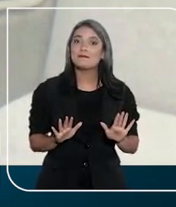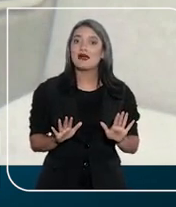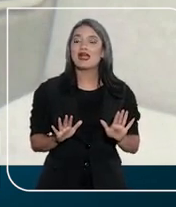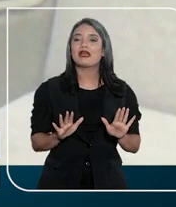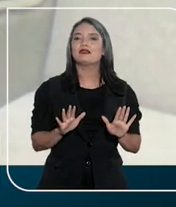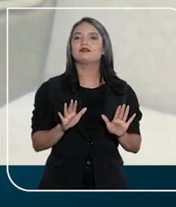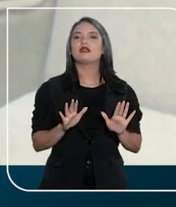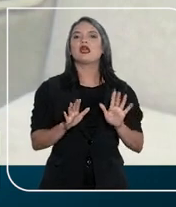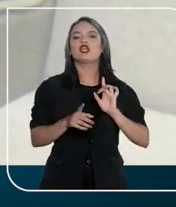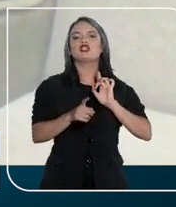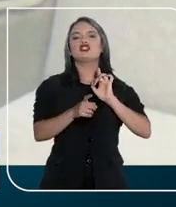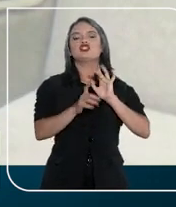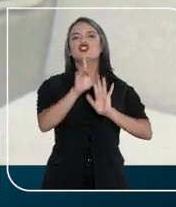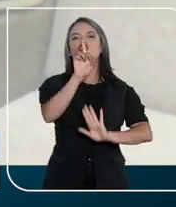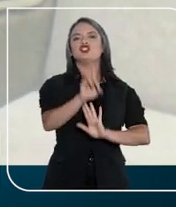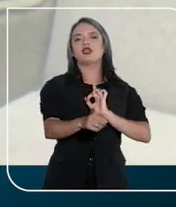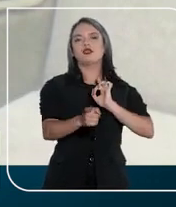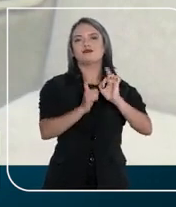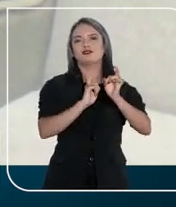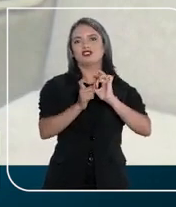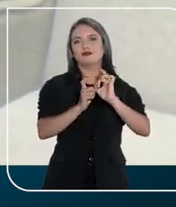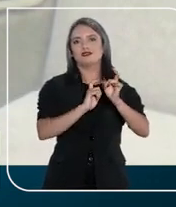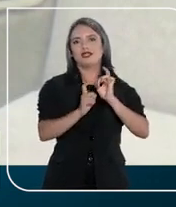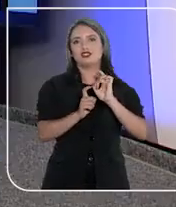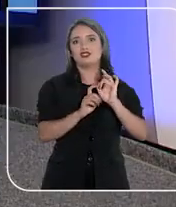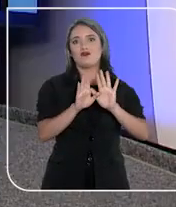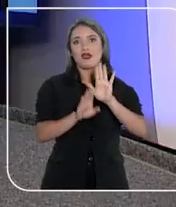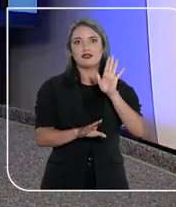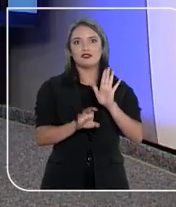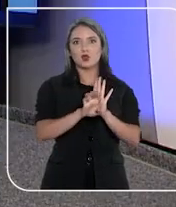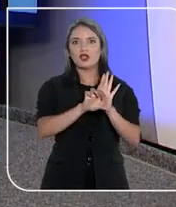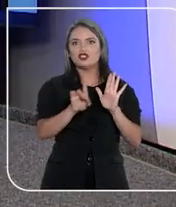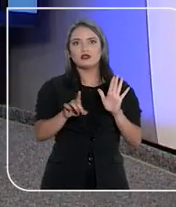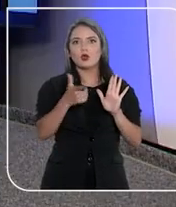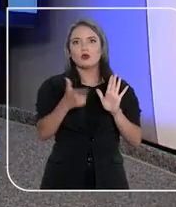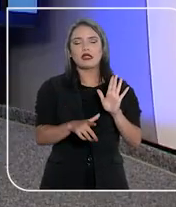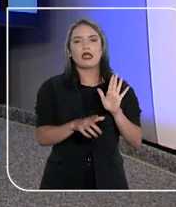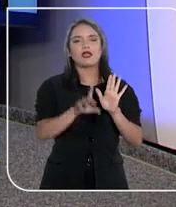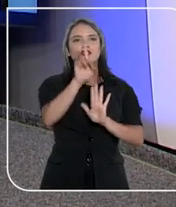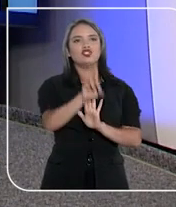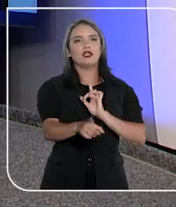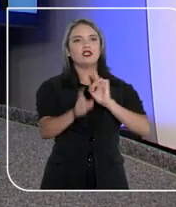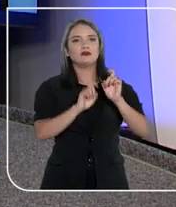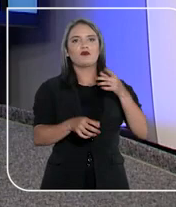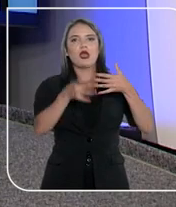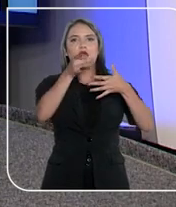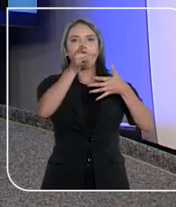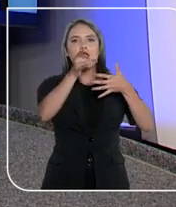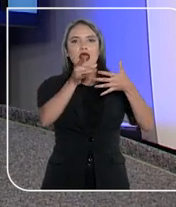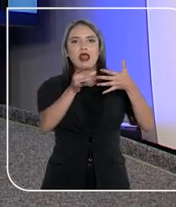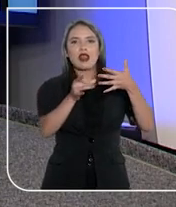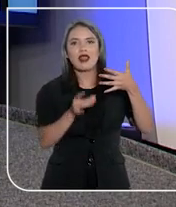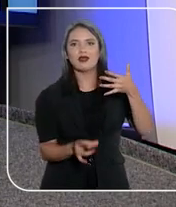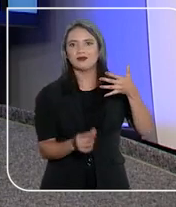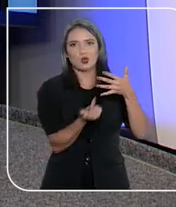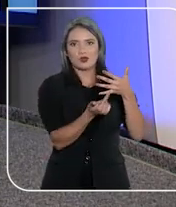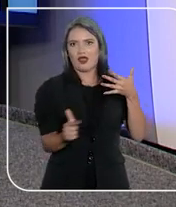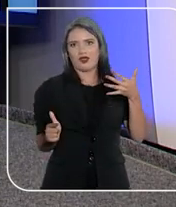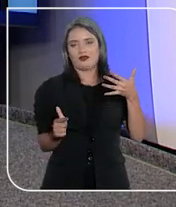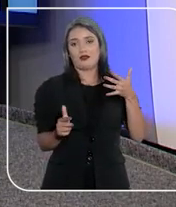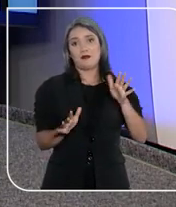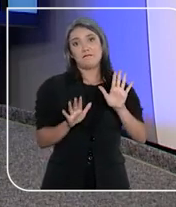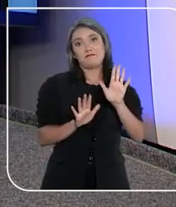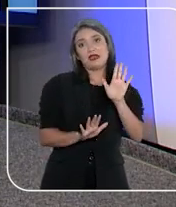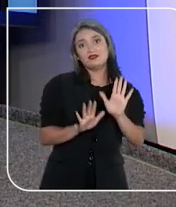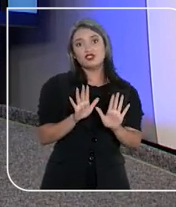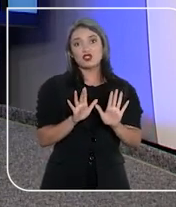direito administrativo, muitas vezes o edital não esmiuça todos os temas possíveis dentro dessa disciplina. Então, de repente, ele